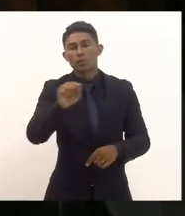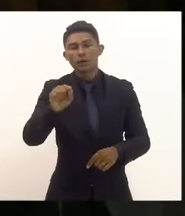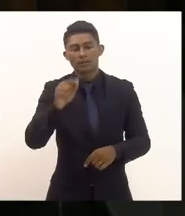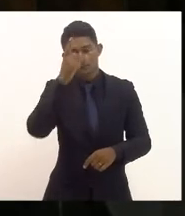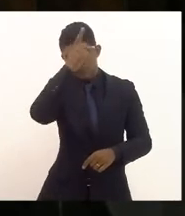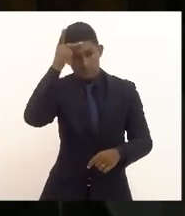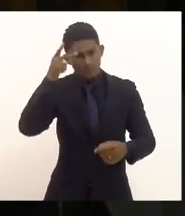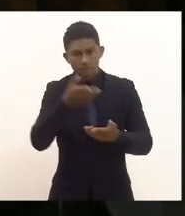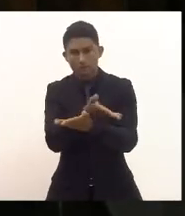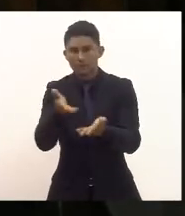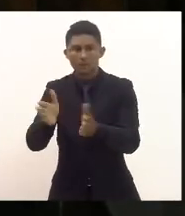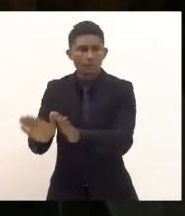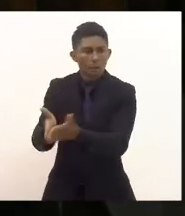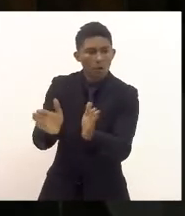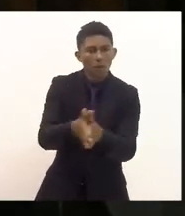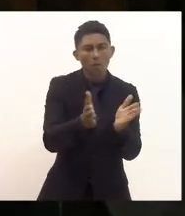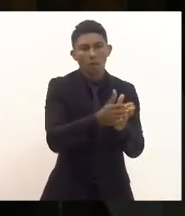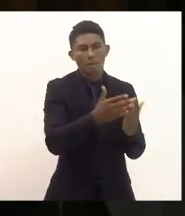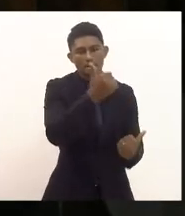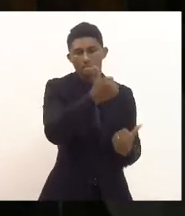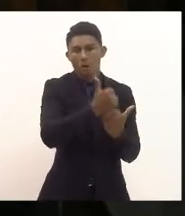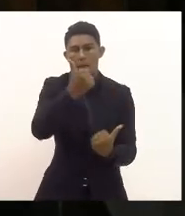de quem mais precisa